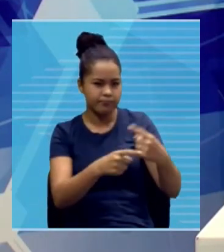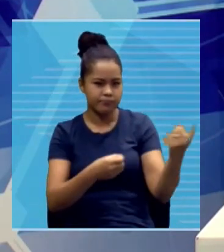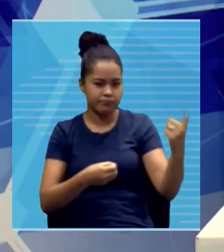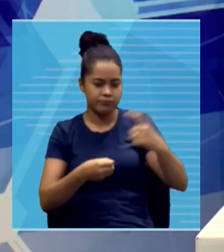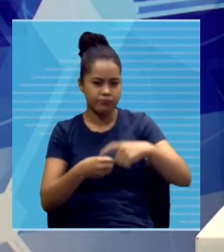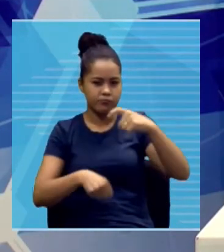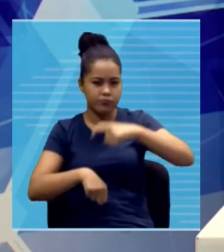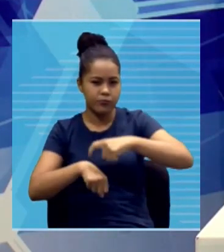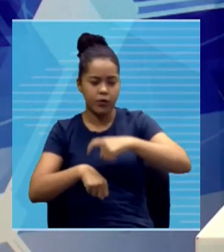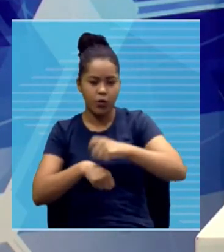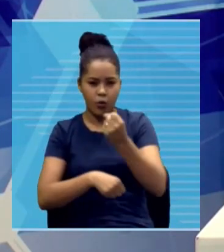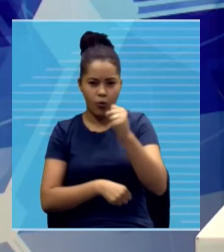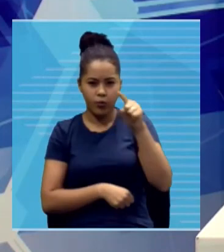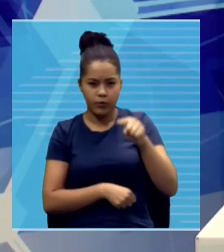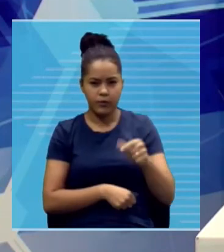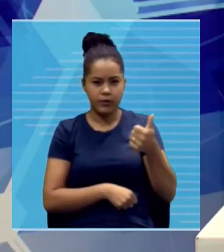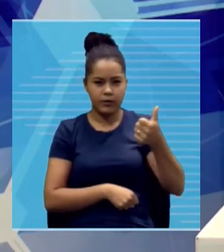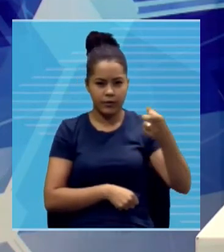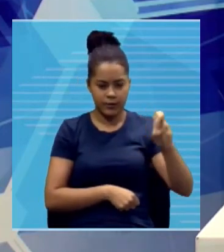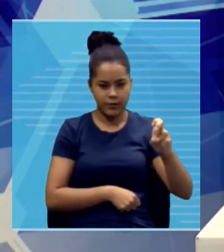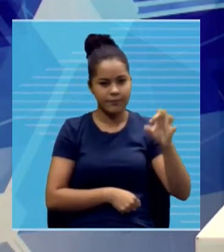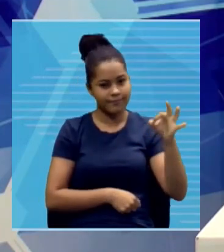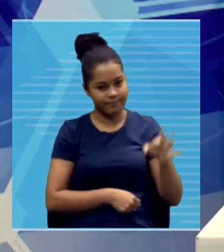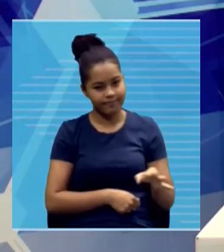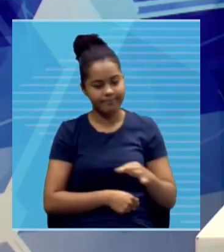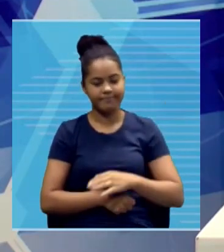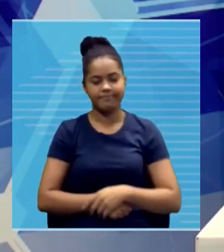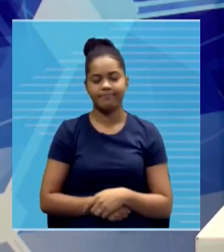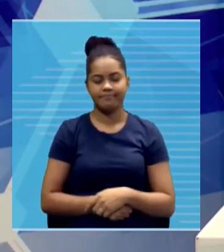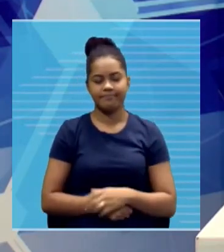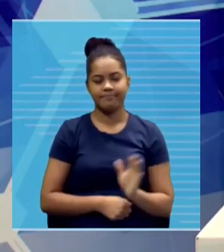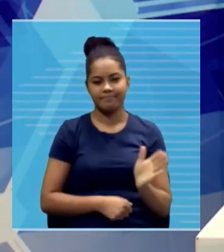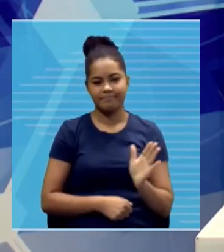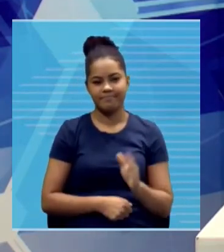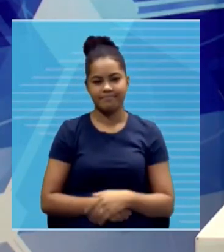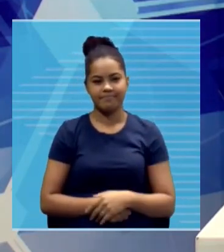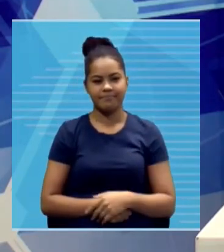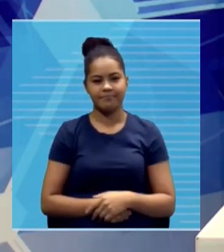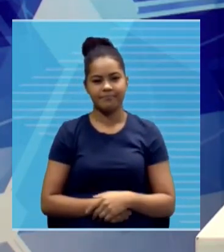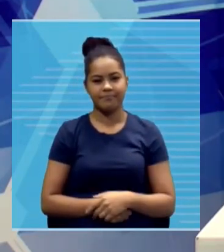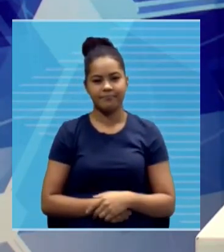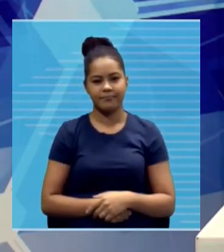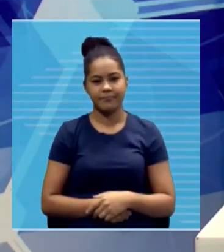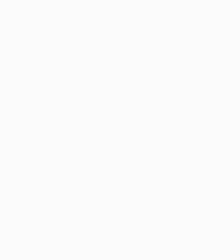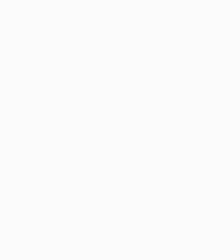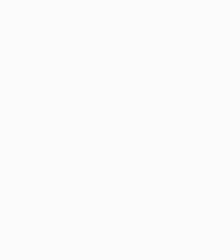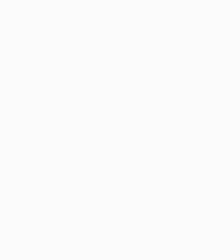8h15, a gente está de volta. Bacana? Bom intervalo para vocês, até já já. Tchau!